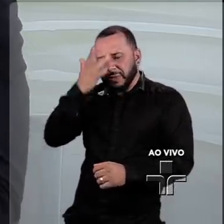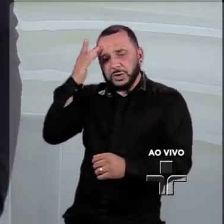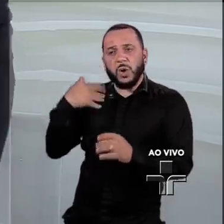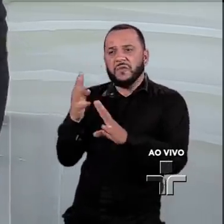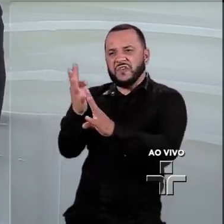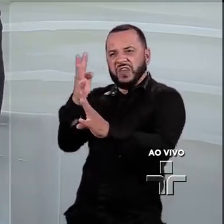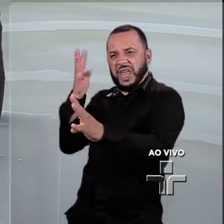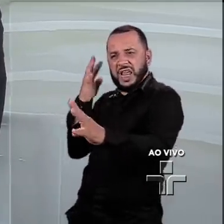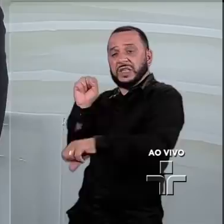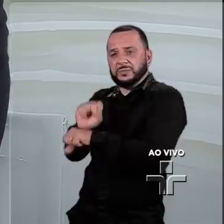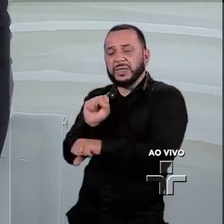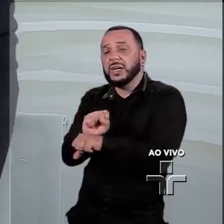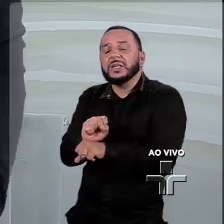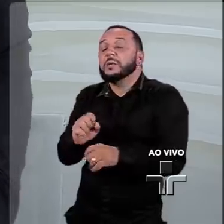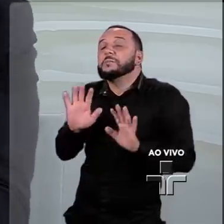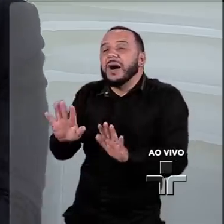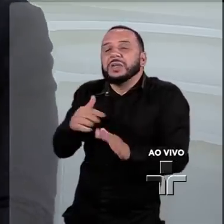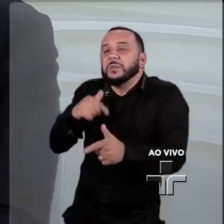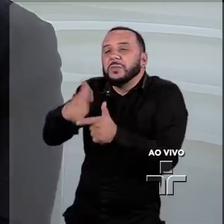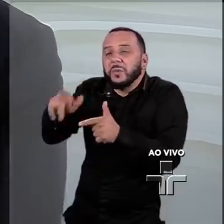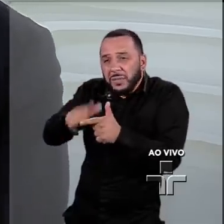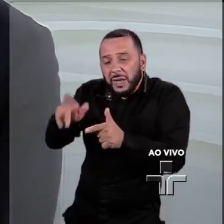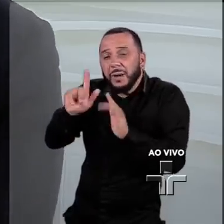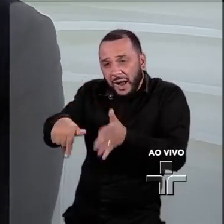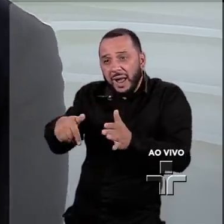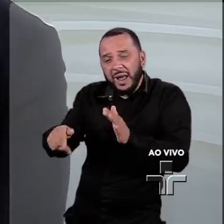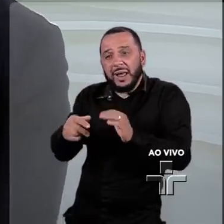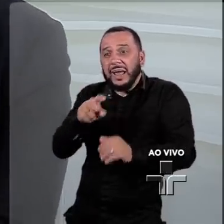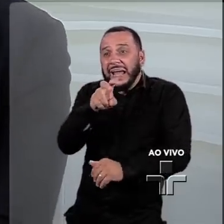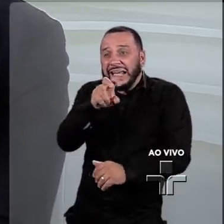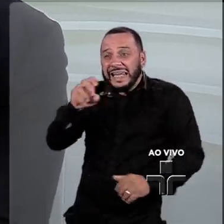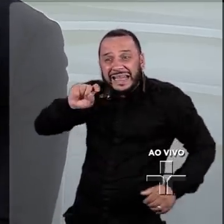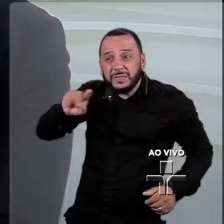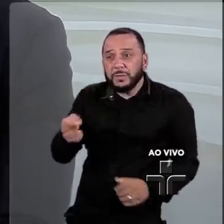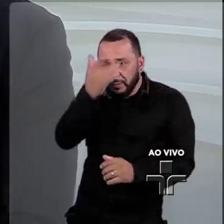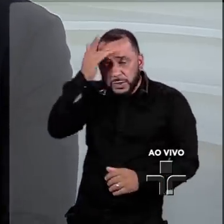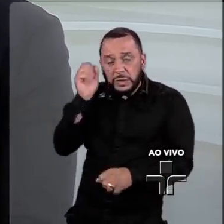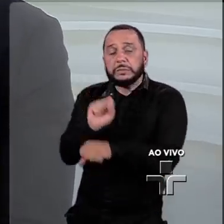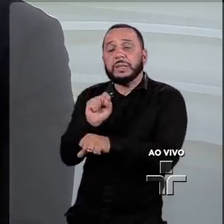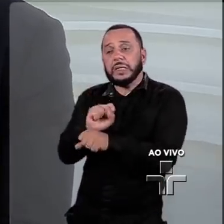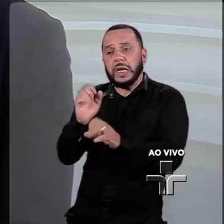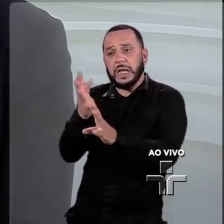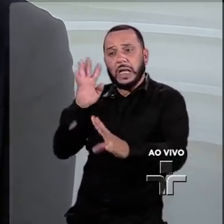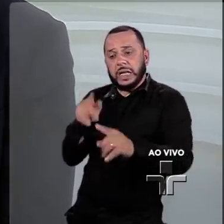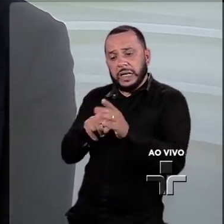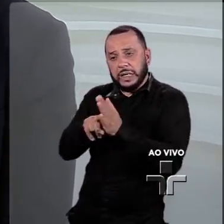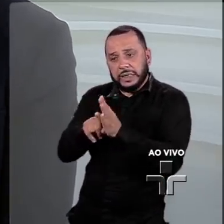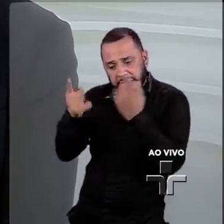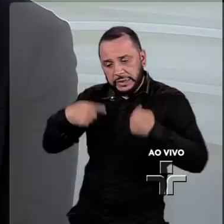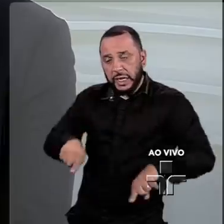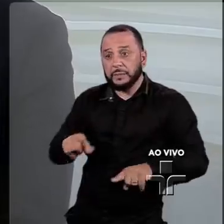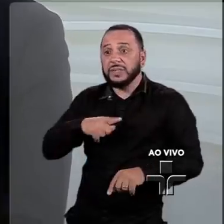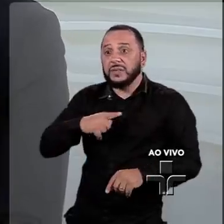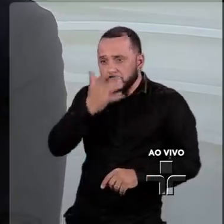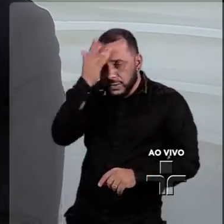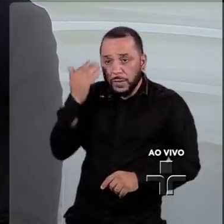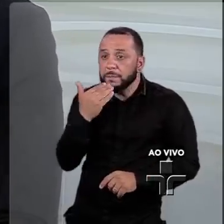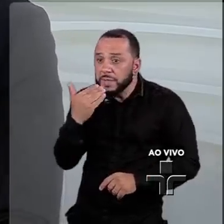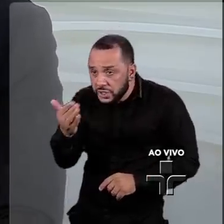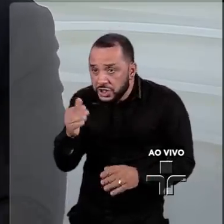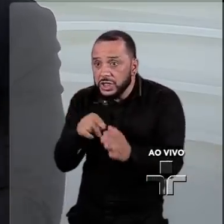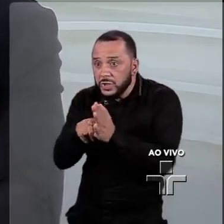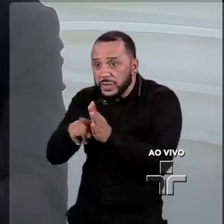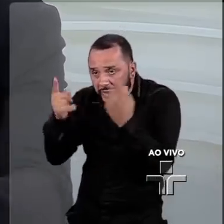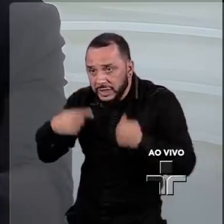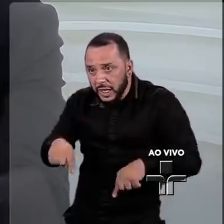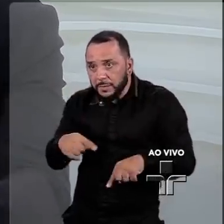de gerenciamento de fila do que 500 mil pessoas aguardando para fazer exame. Gente que pediu o exame, mas depois conseguiu num